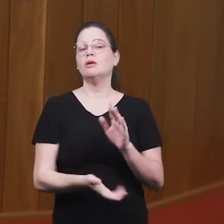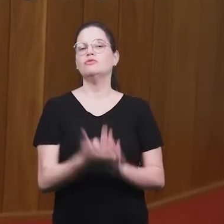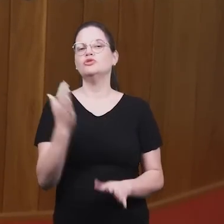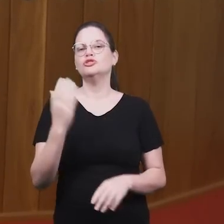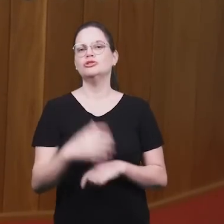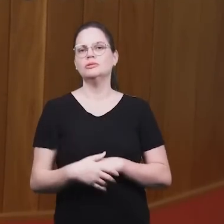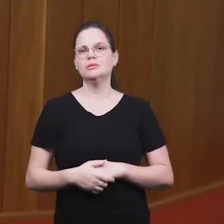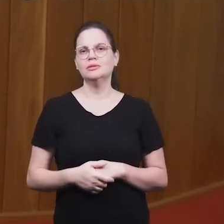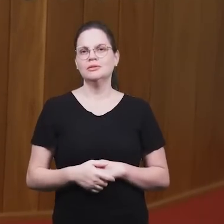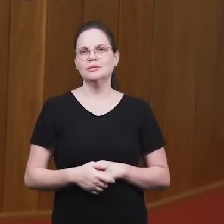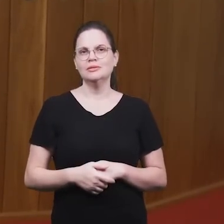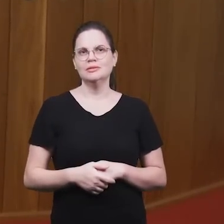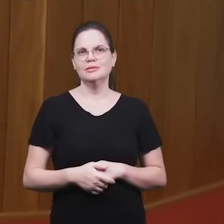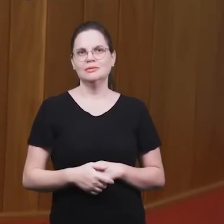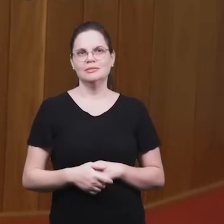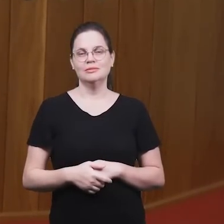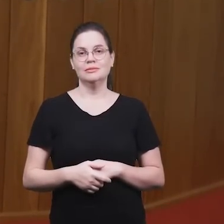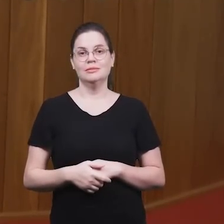quê?